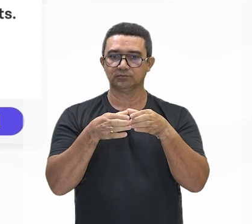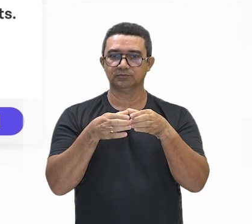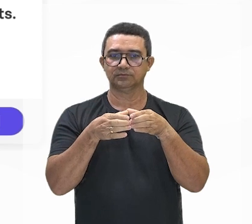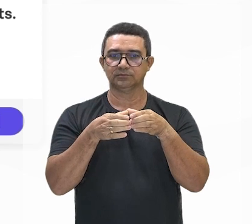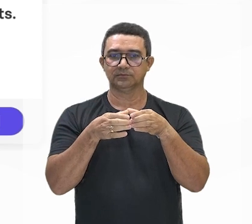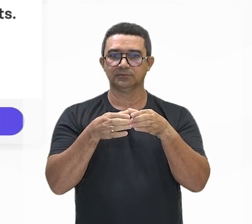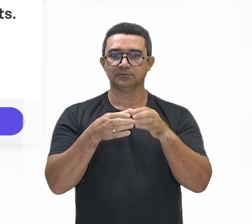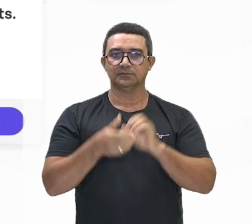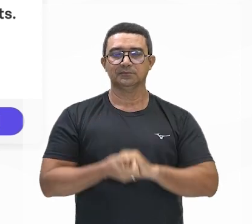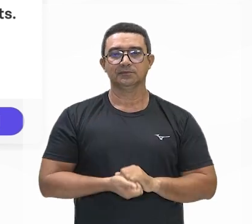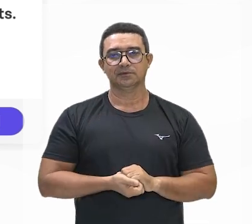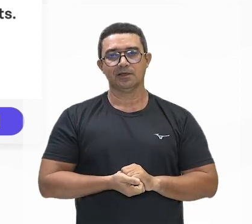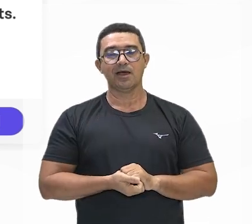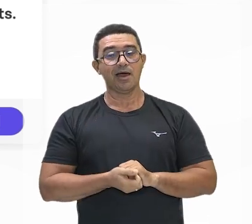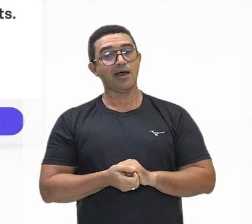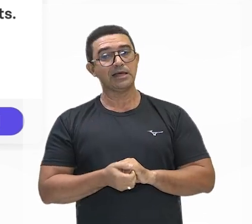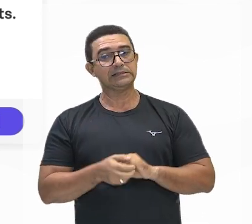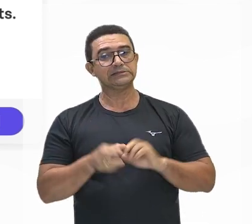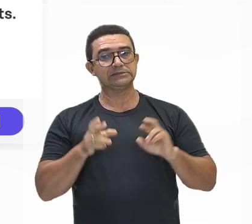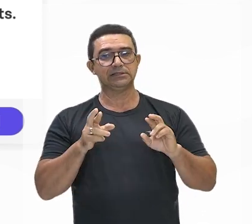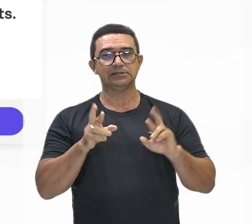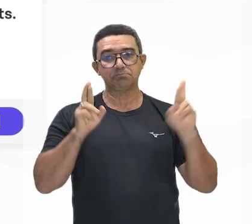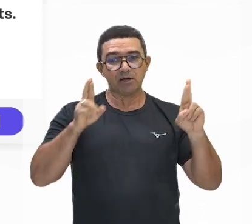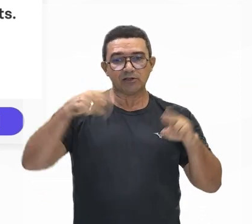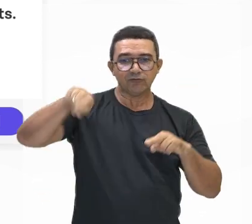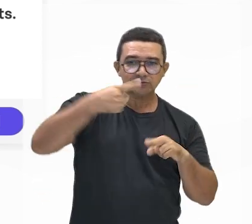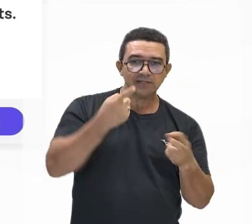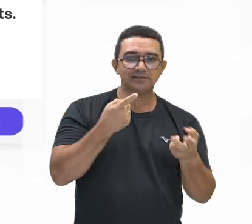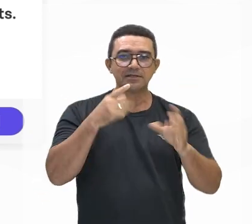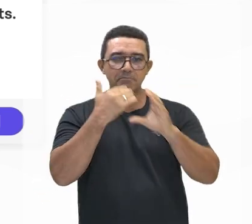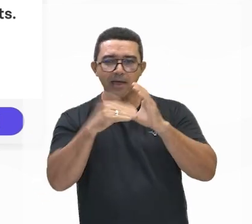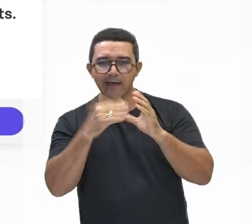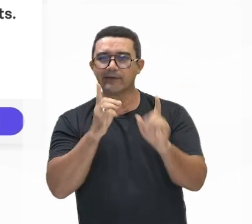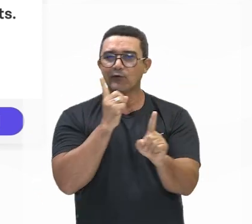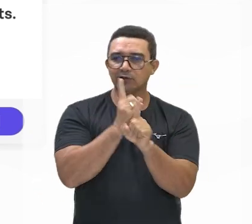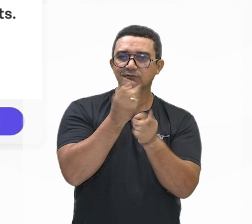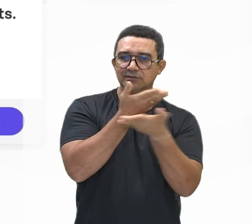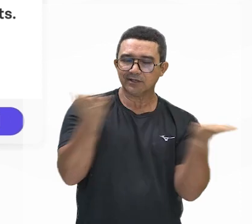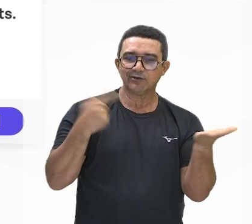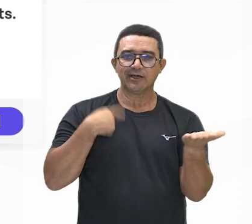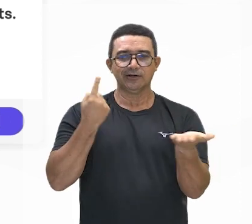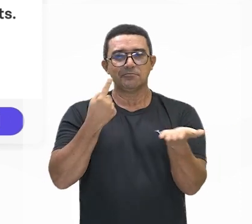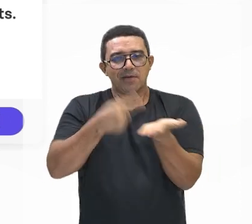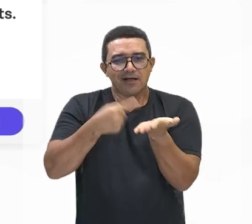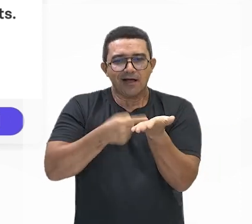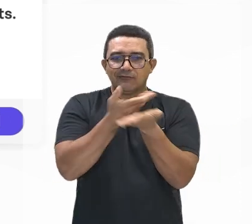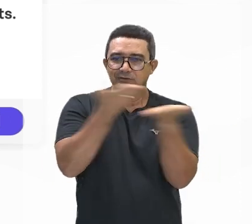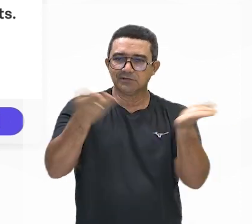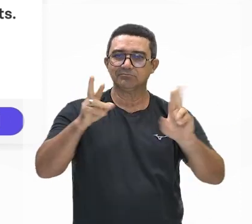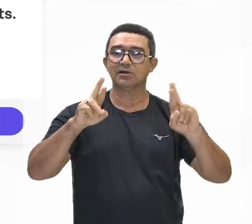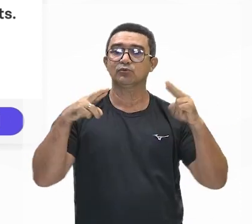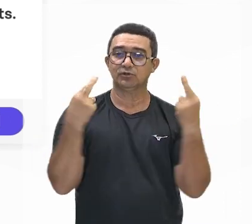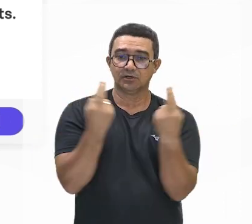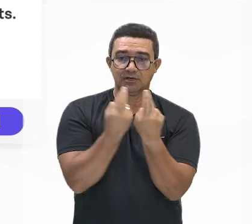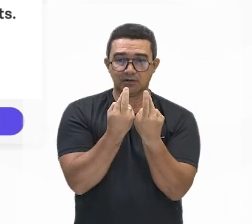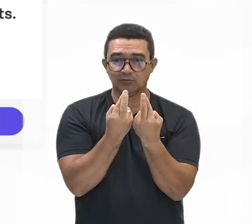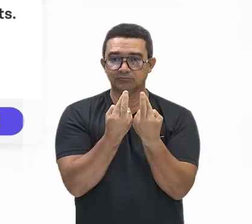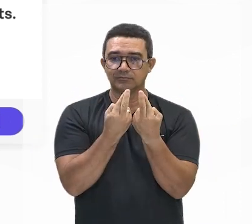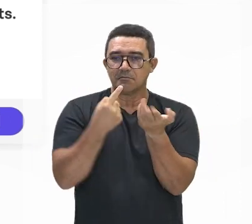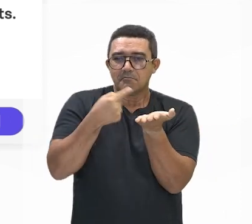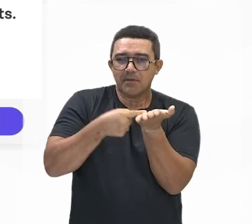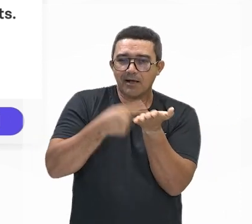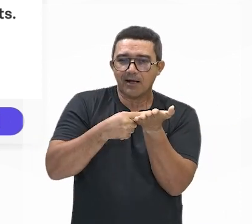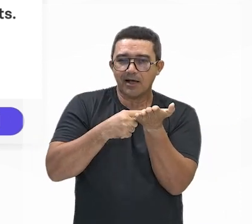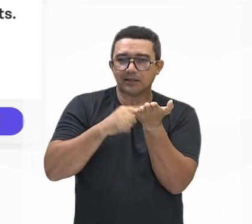e-mail encontre vocês bem. Gostaria de formalizar o convite para a reunião, marcada para a próxima